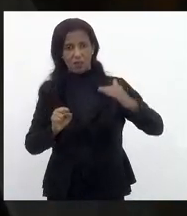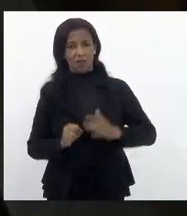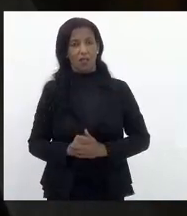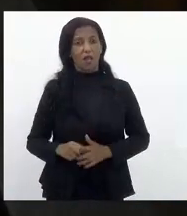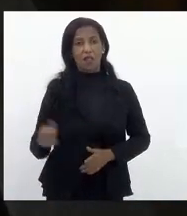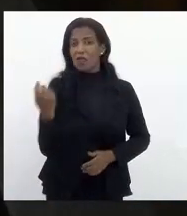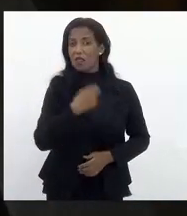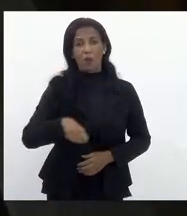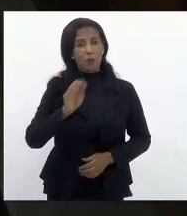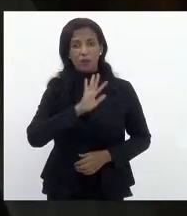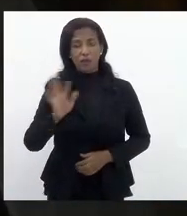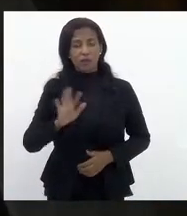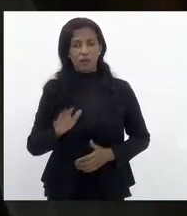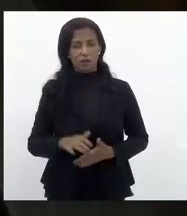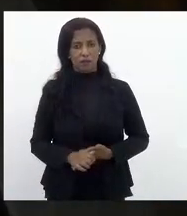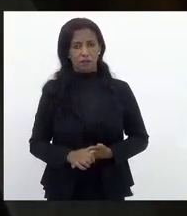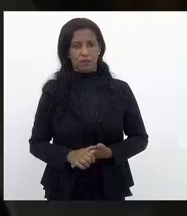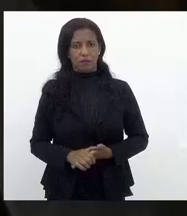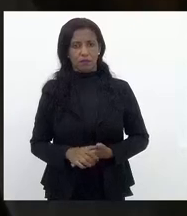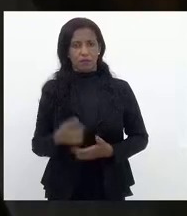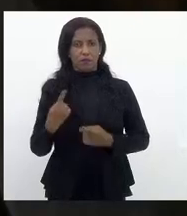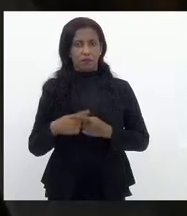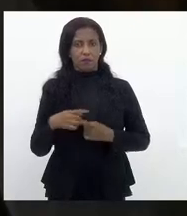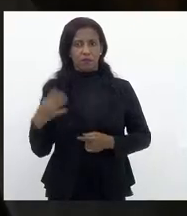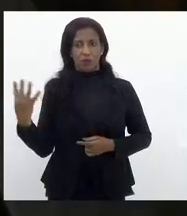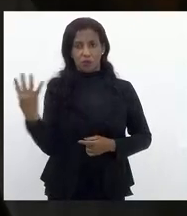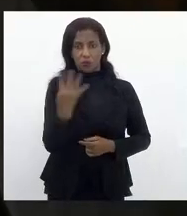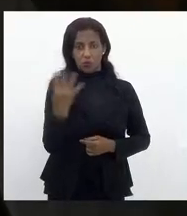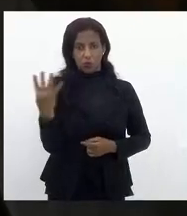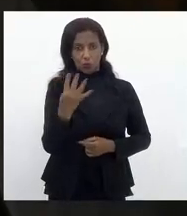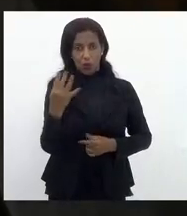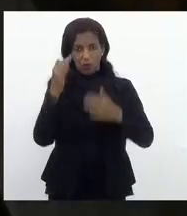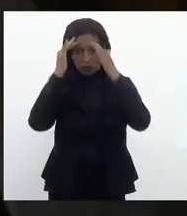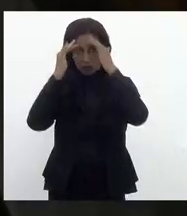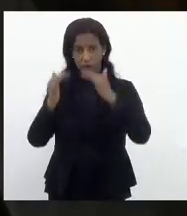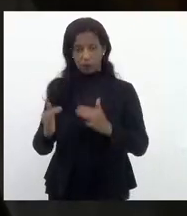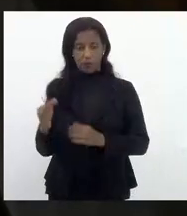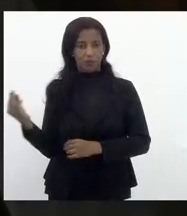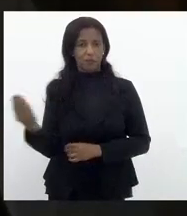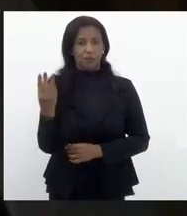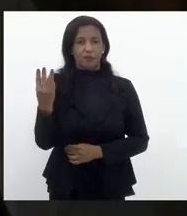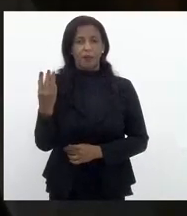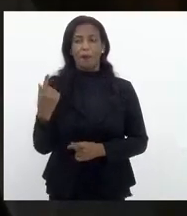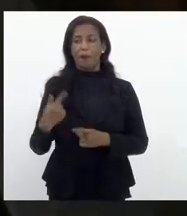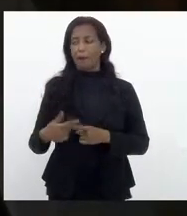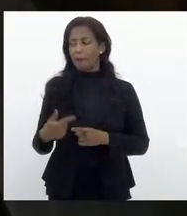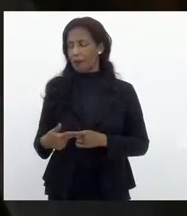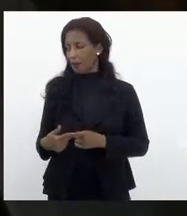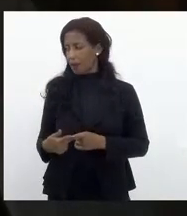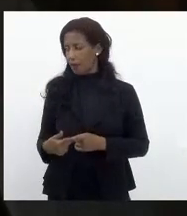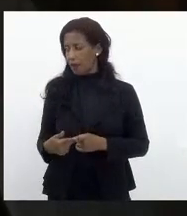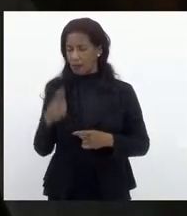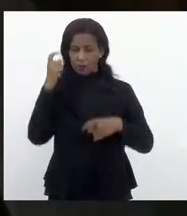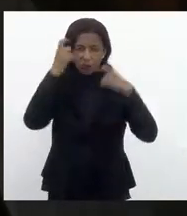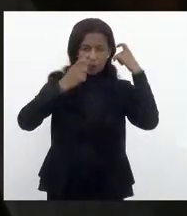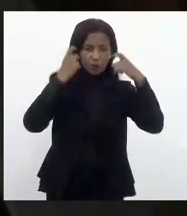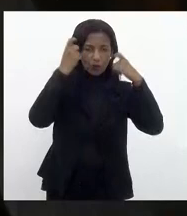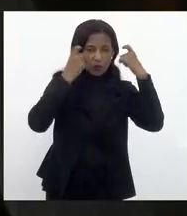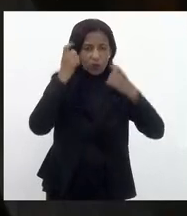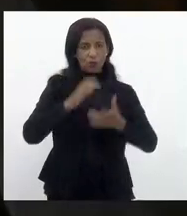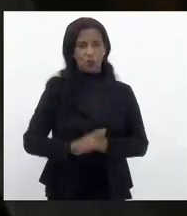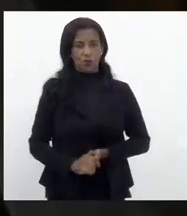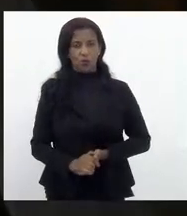não precisamos porque dos quatro já nós estamos cumprindo três Então para que a pouco tentar